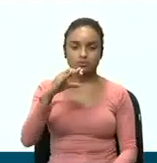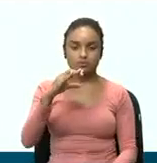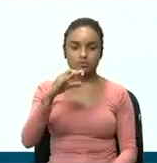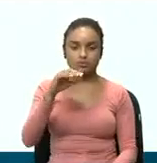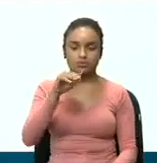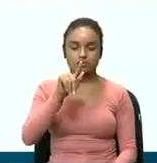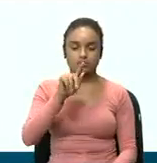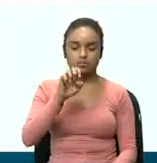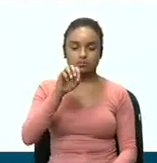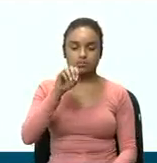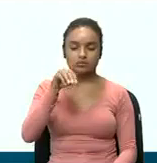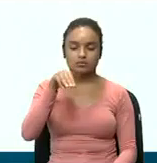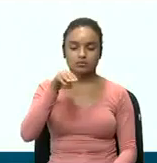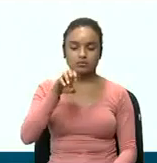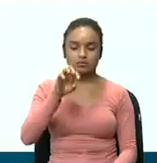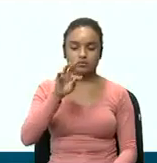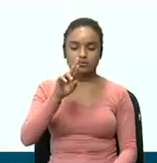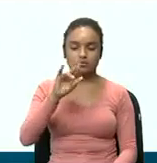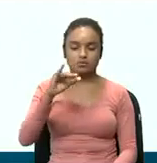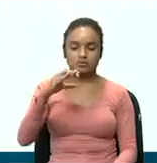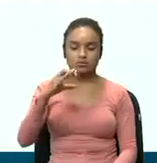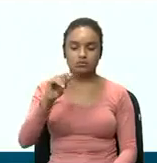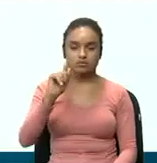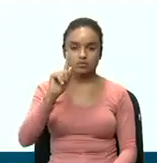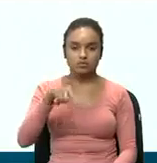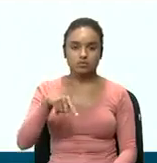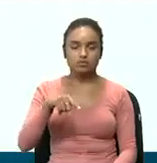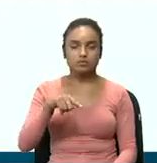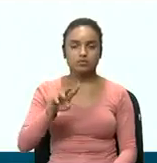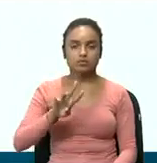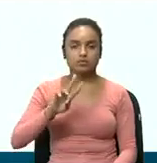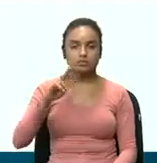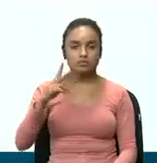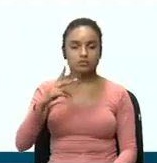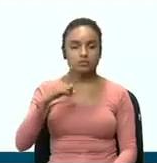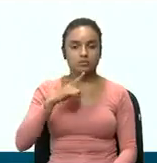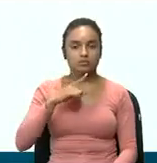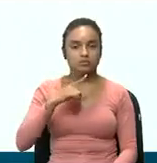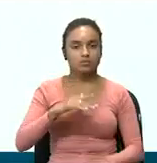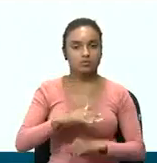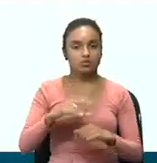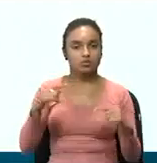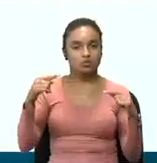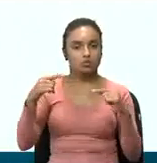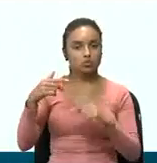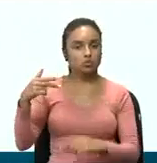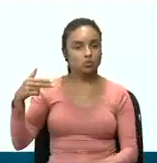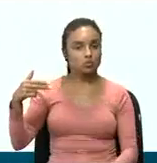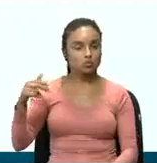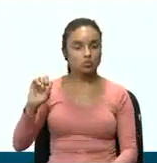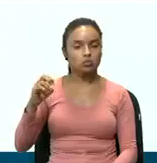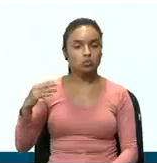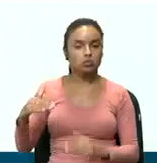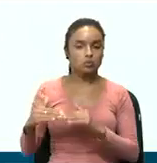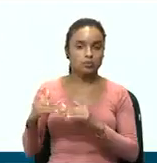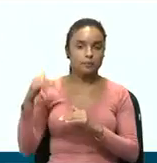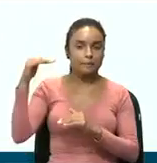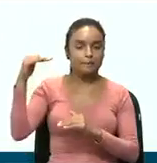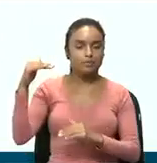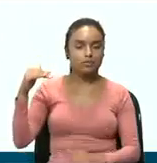Certo? E se o módulo for maior ou igual a 1, essa série